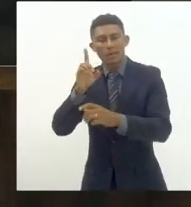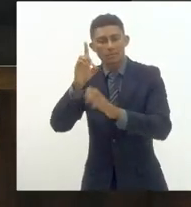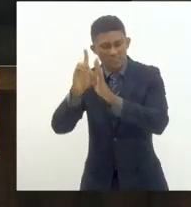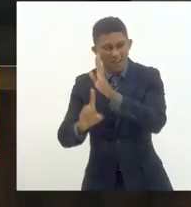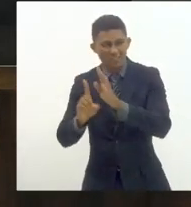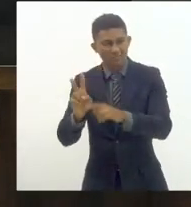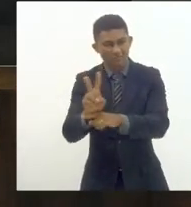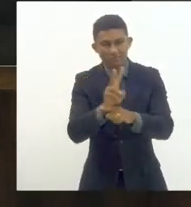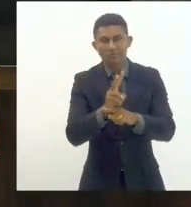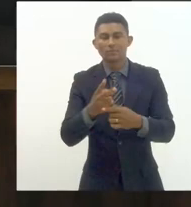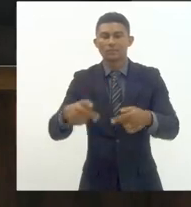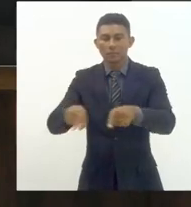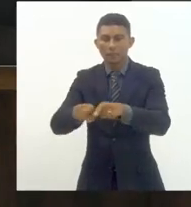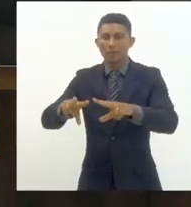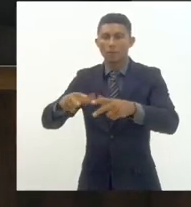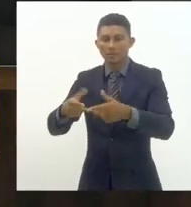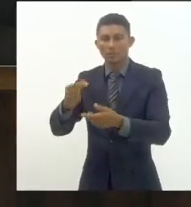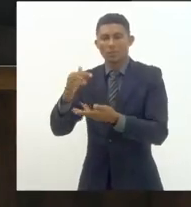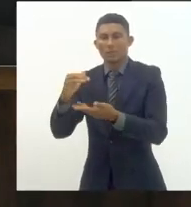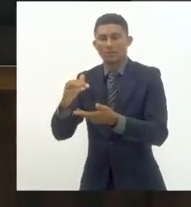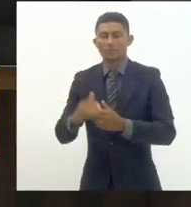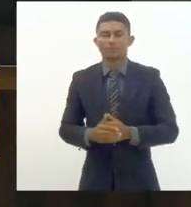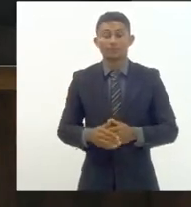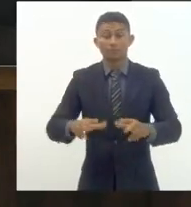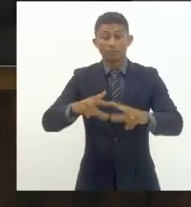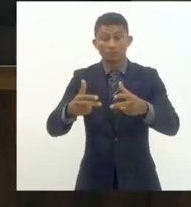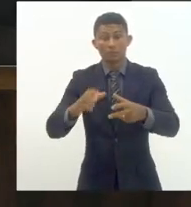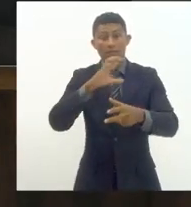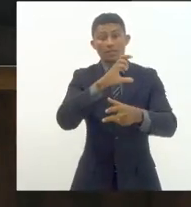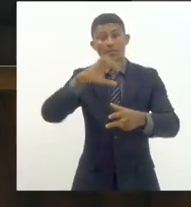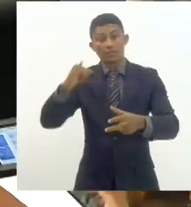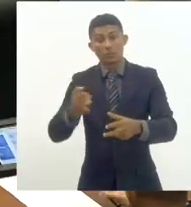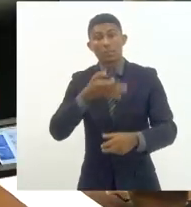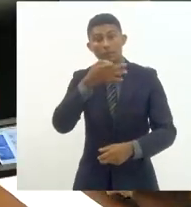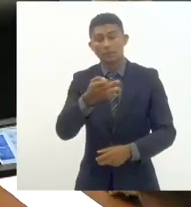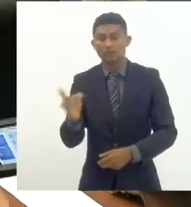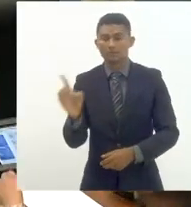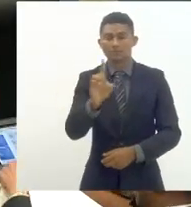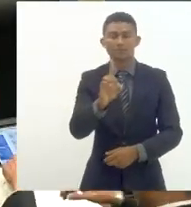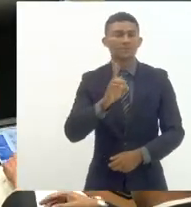emitir parecer pela Comissão de Constituição e Justiça, deputado Rodrigo Bacelar.